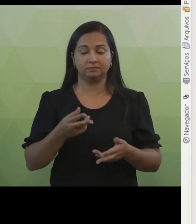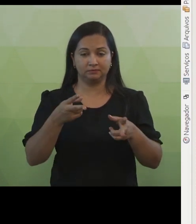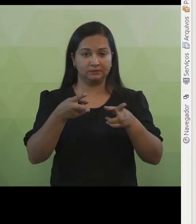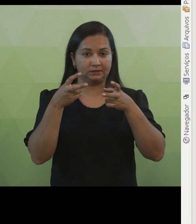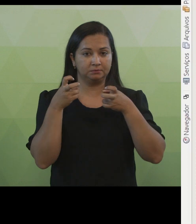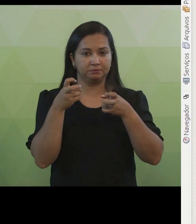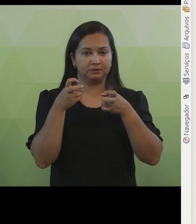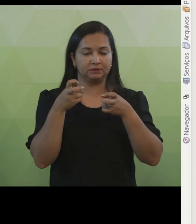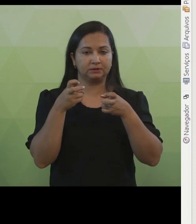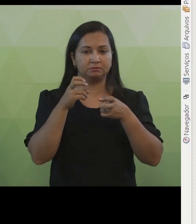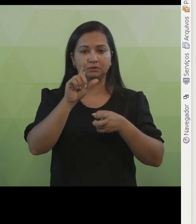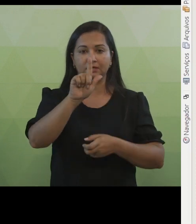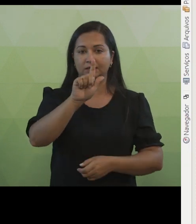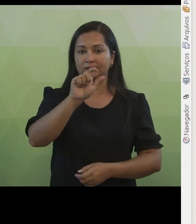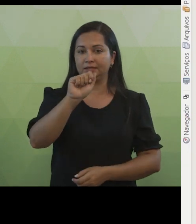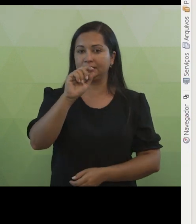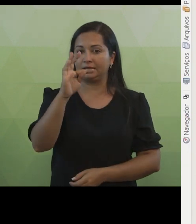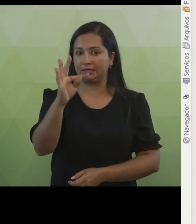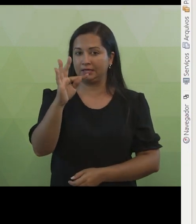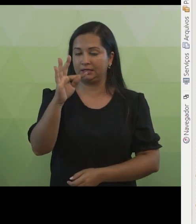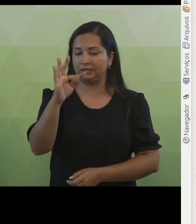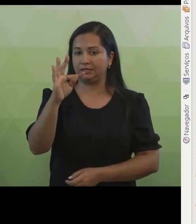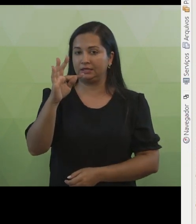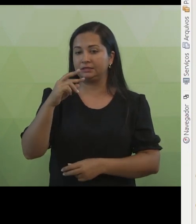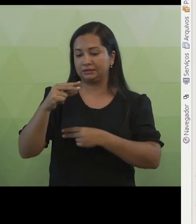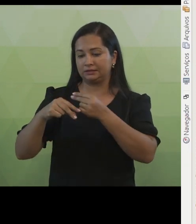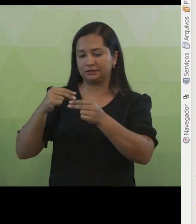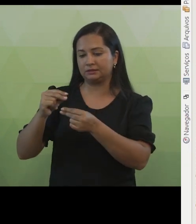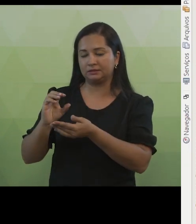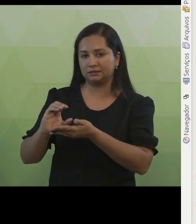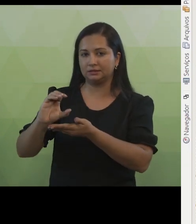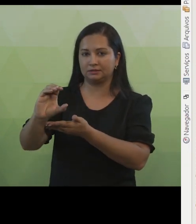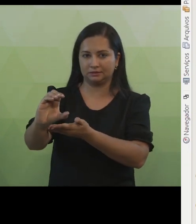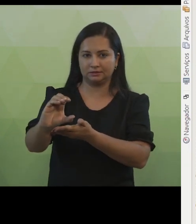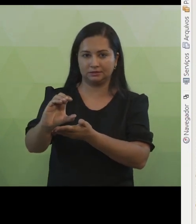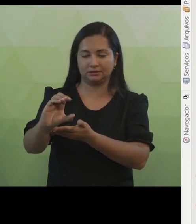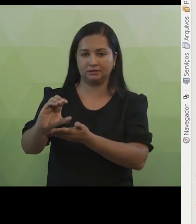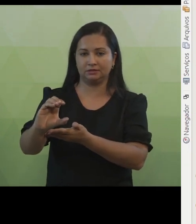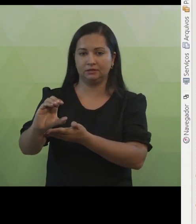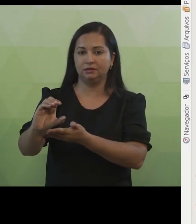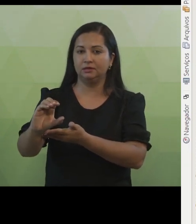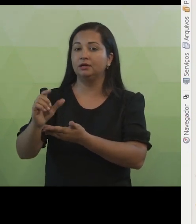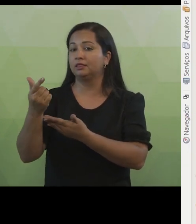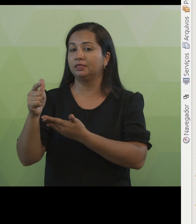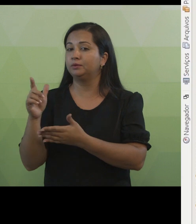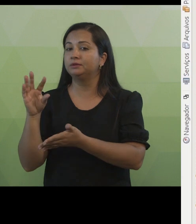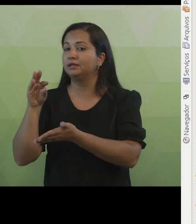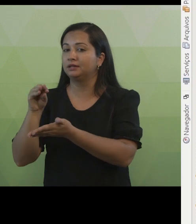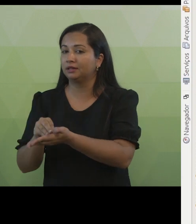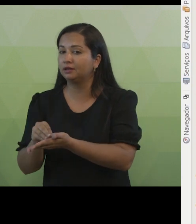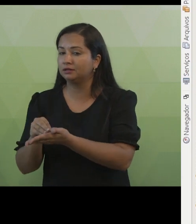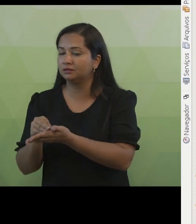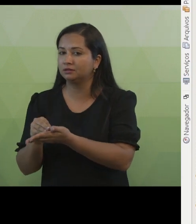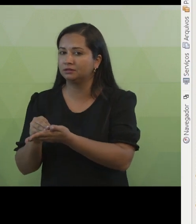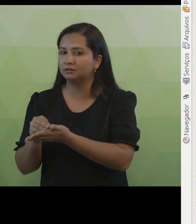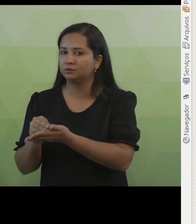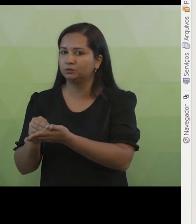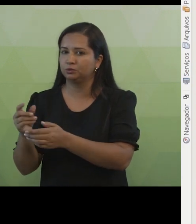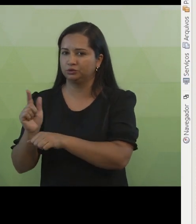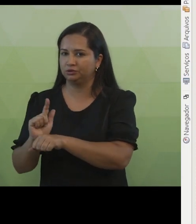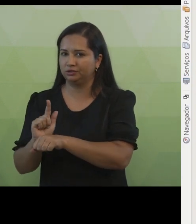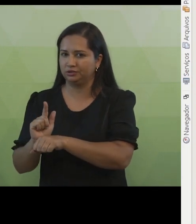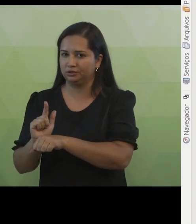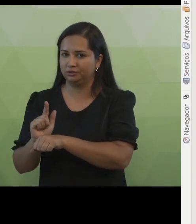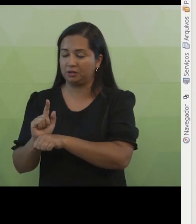Repare que esse método getBonificação não está definido na minha classe gerente, mas por ele ser derivado de